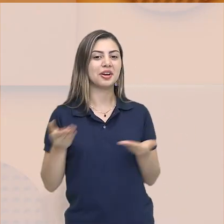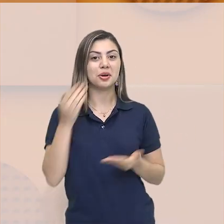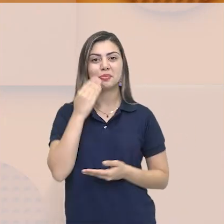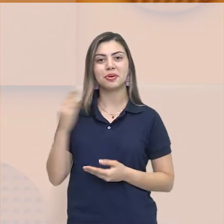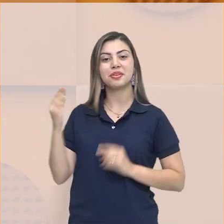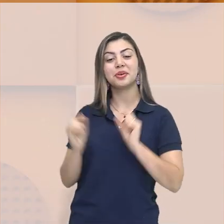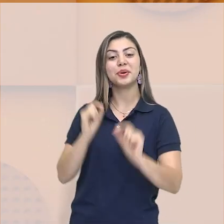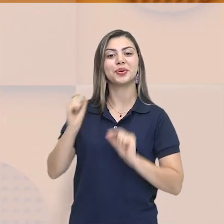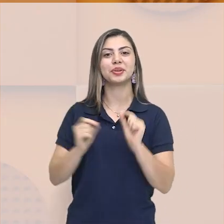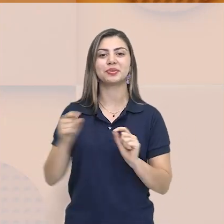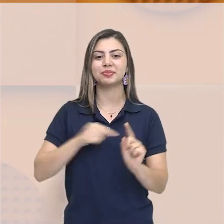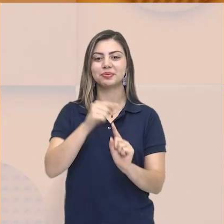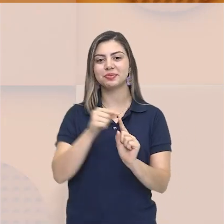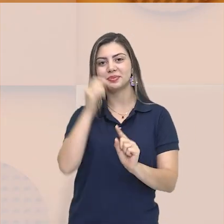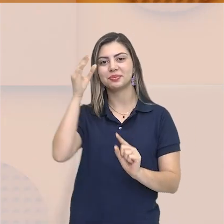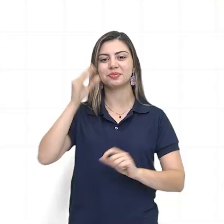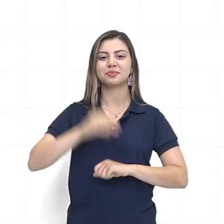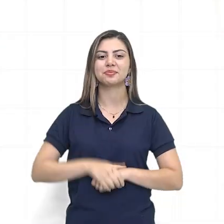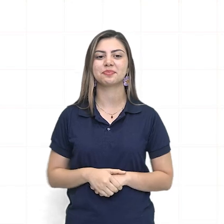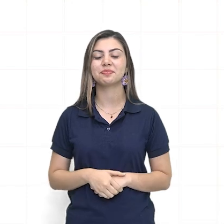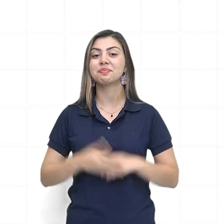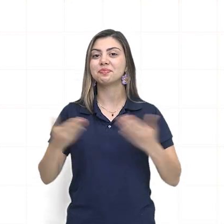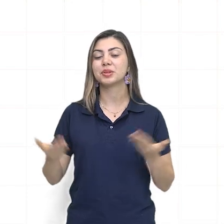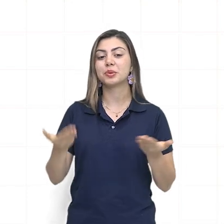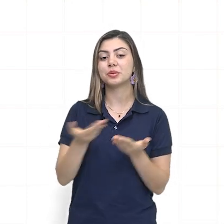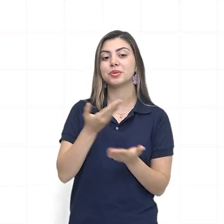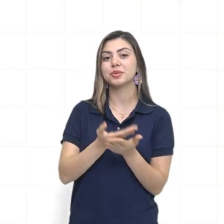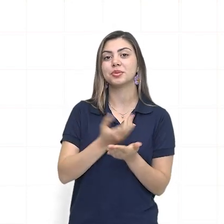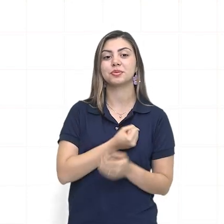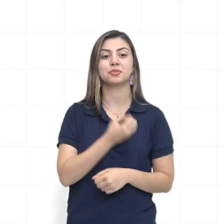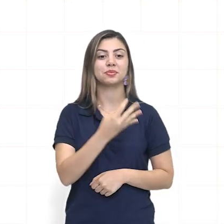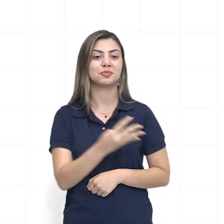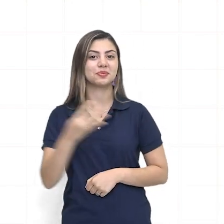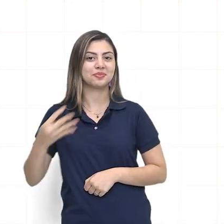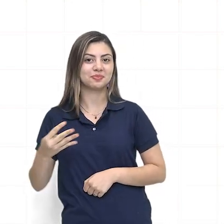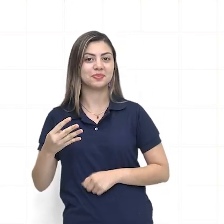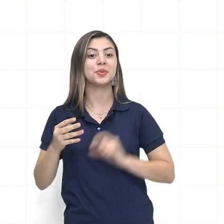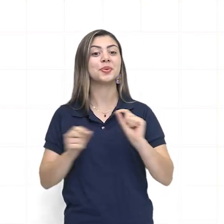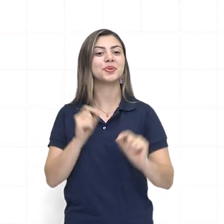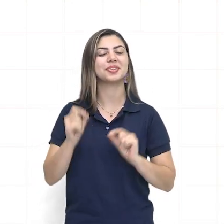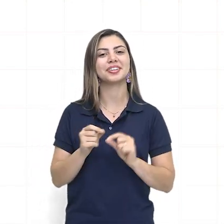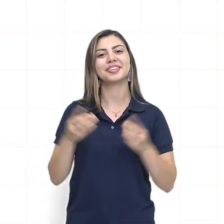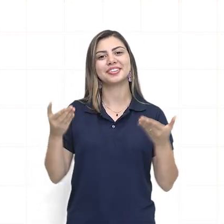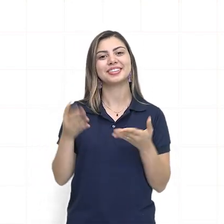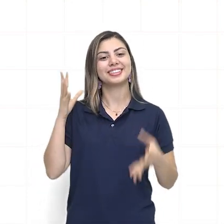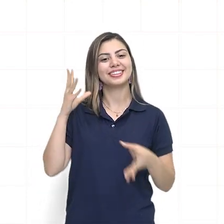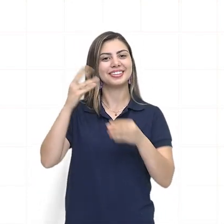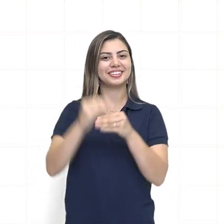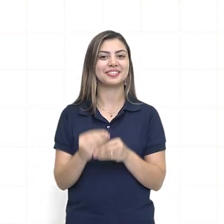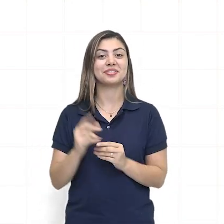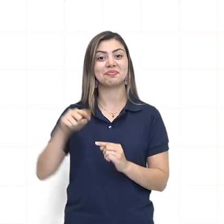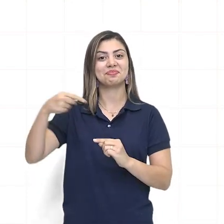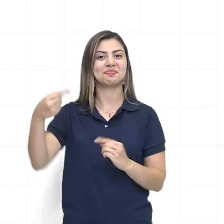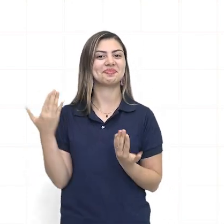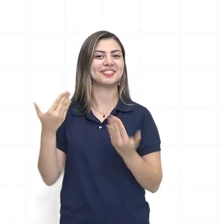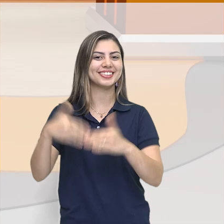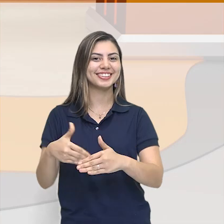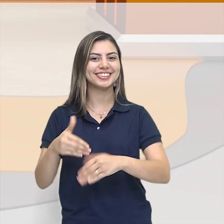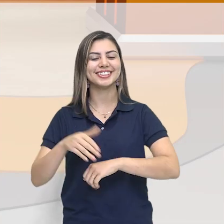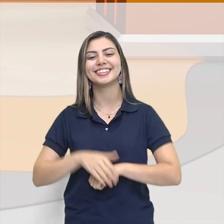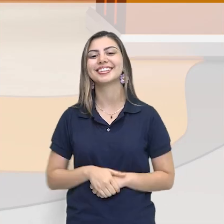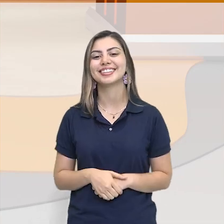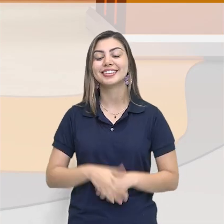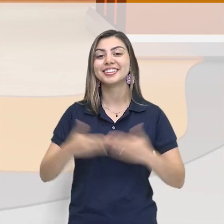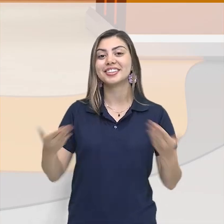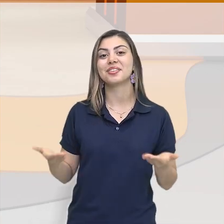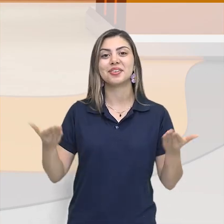acompanhar comigo, o objeto de nossa aula. Temos então a aula de número 44 e hoje revisão e